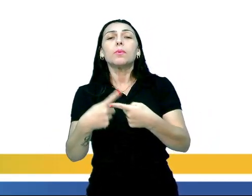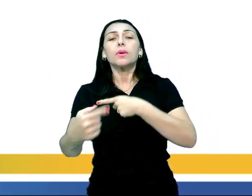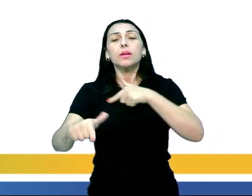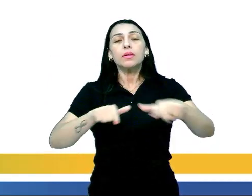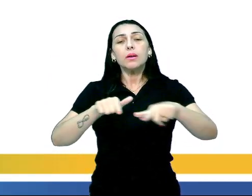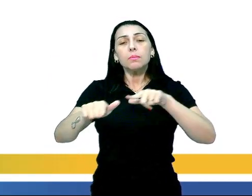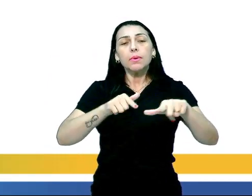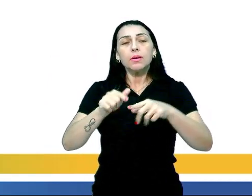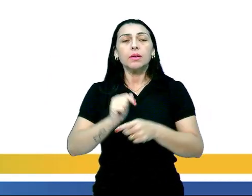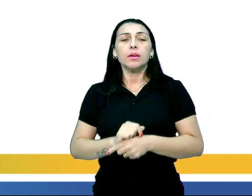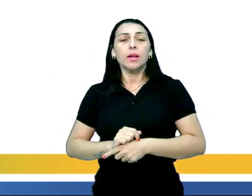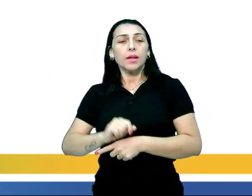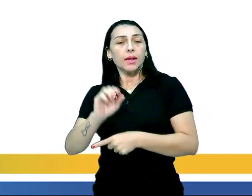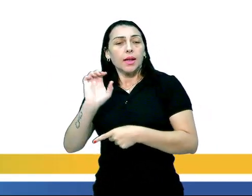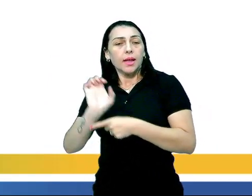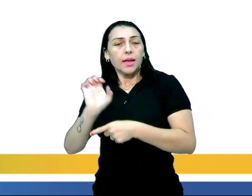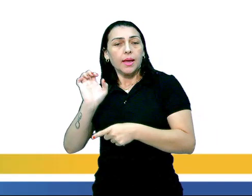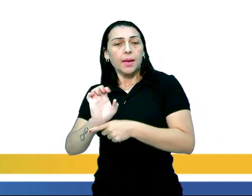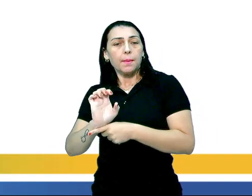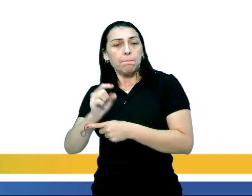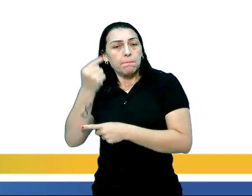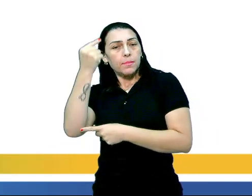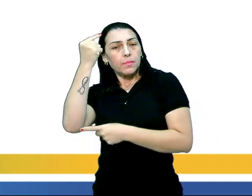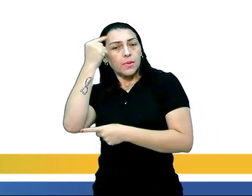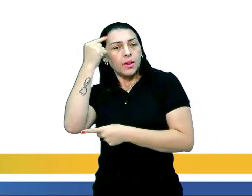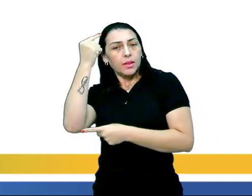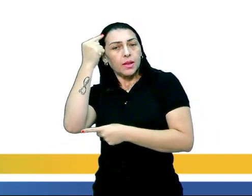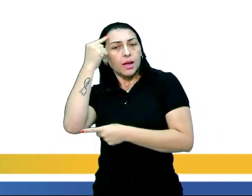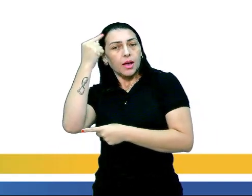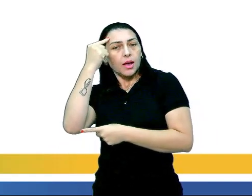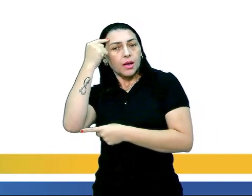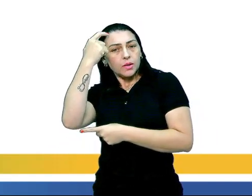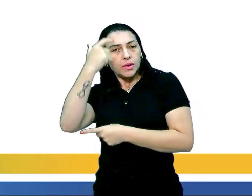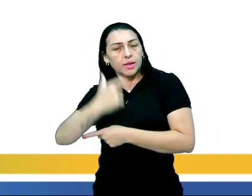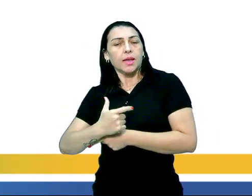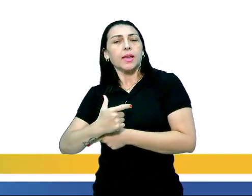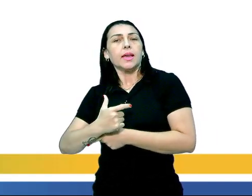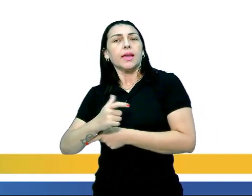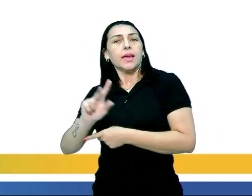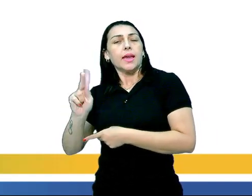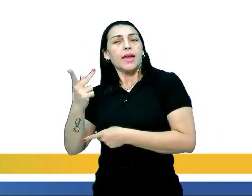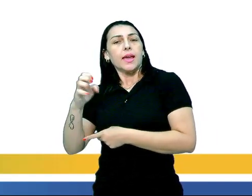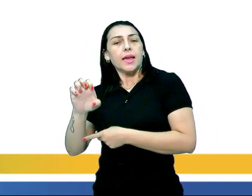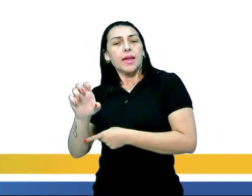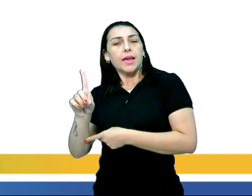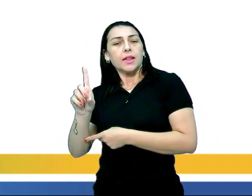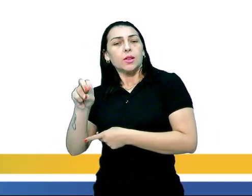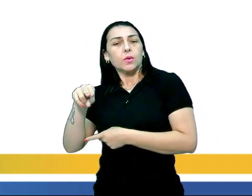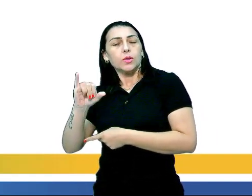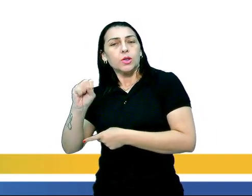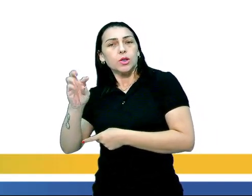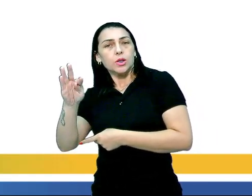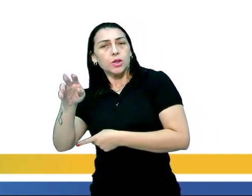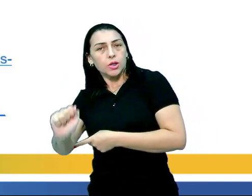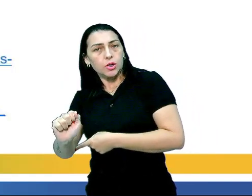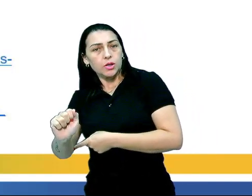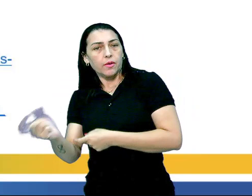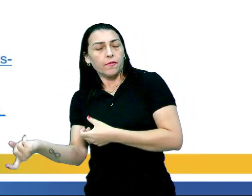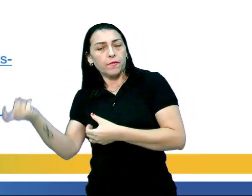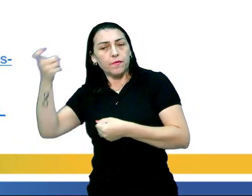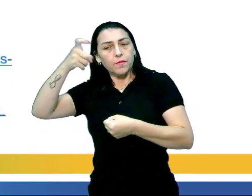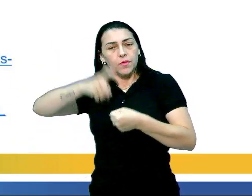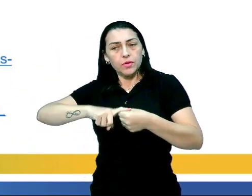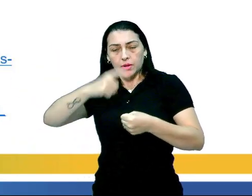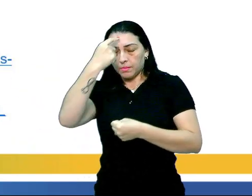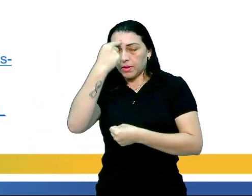desejo de ostentação. E letra E. Mentalidade fútil e conduta hedonista. Irei retornar